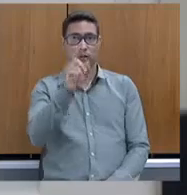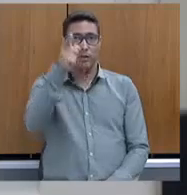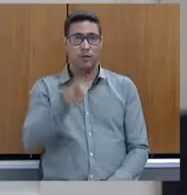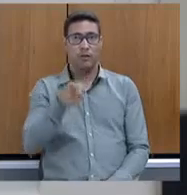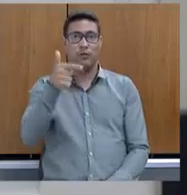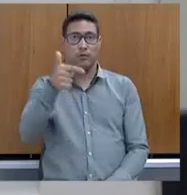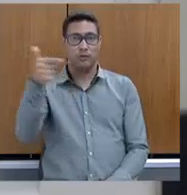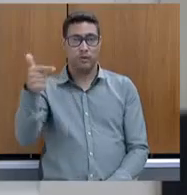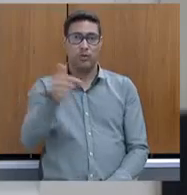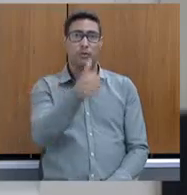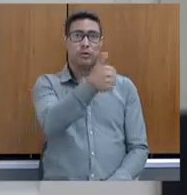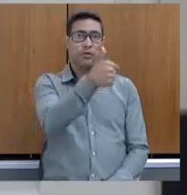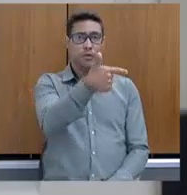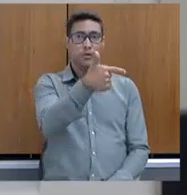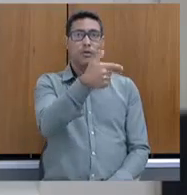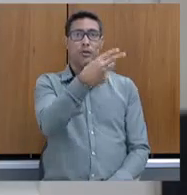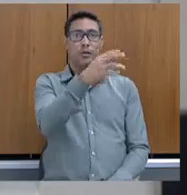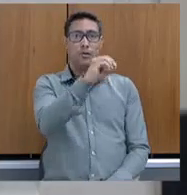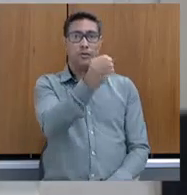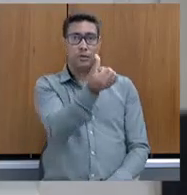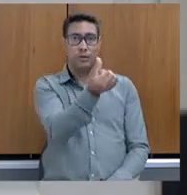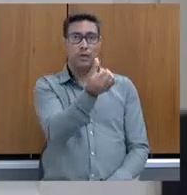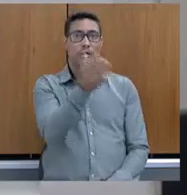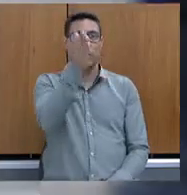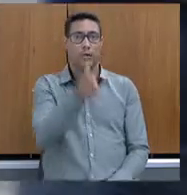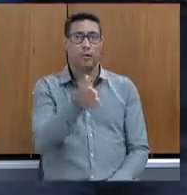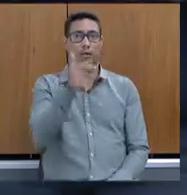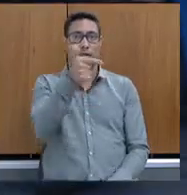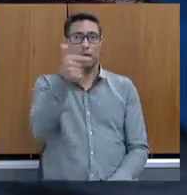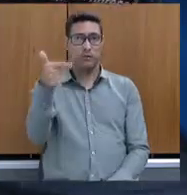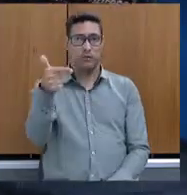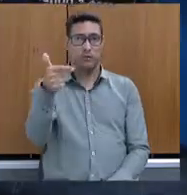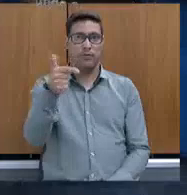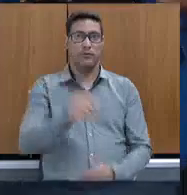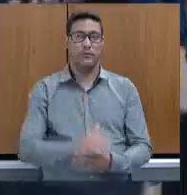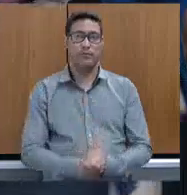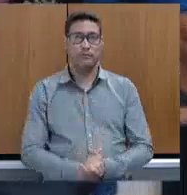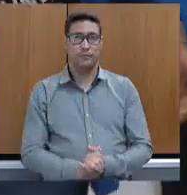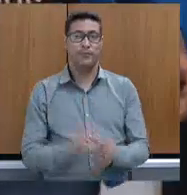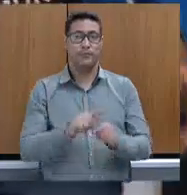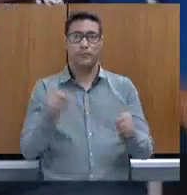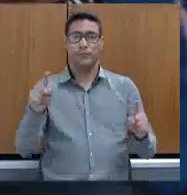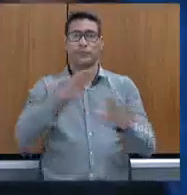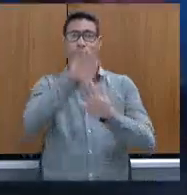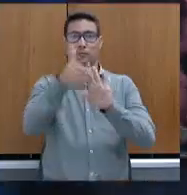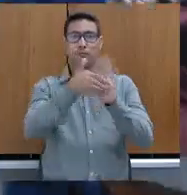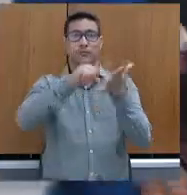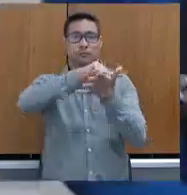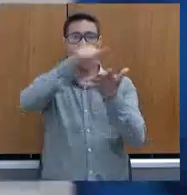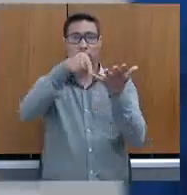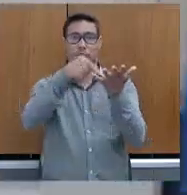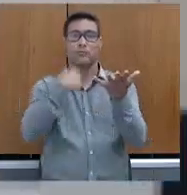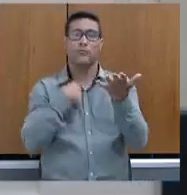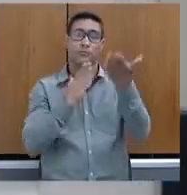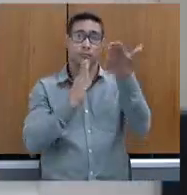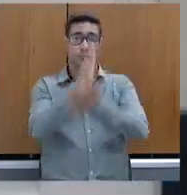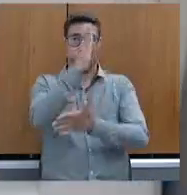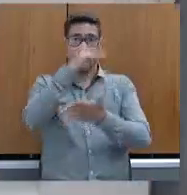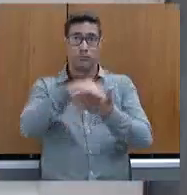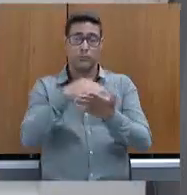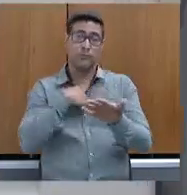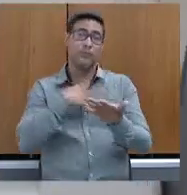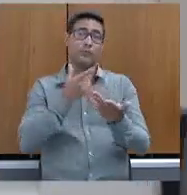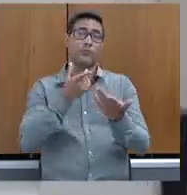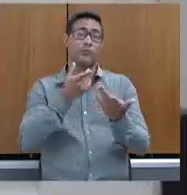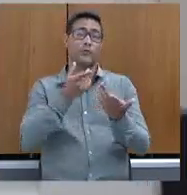2022 2.306 de 2022 são os requerimentos já aprovados resultados da